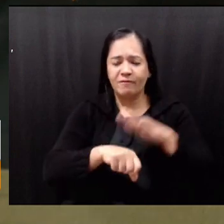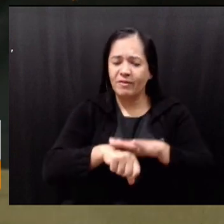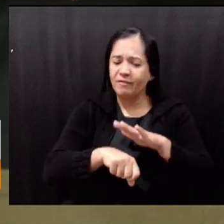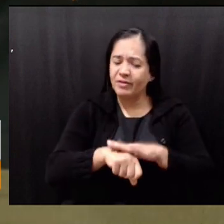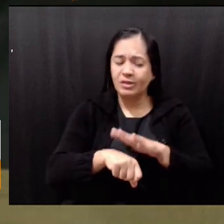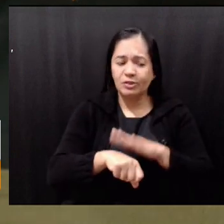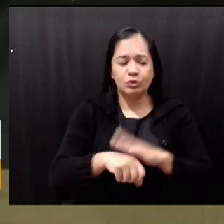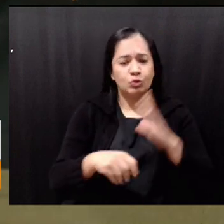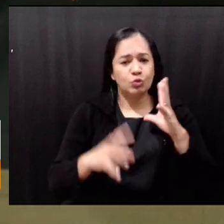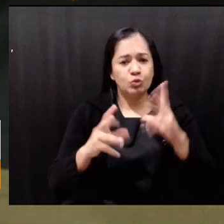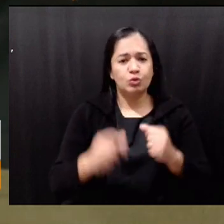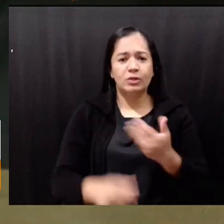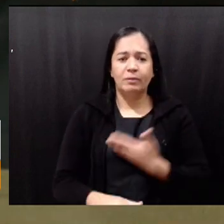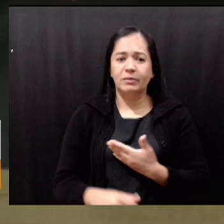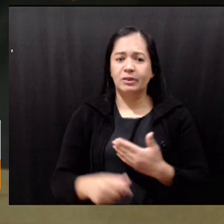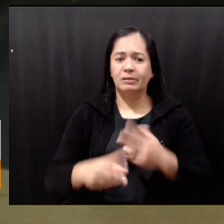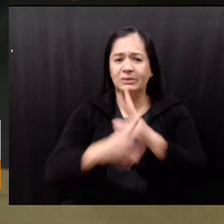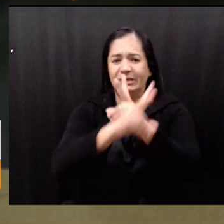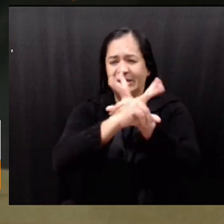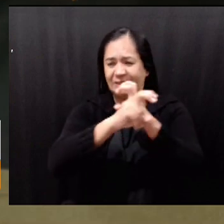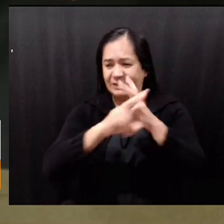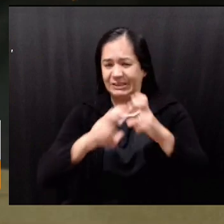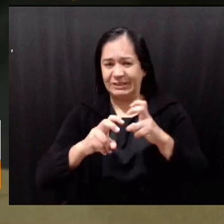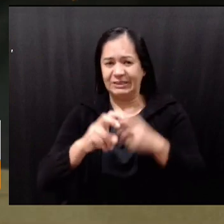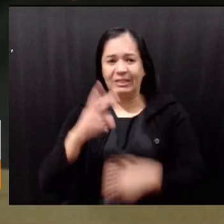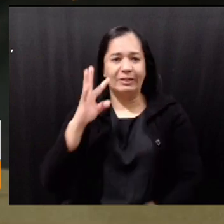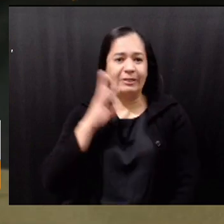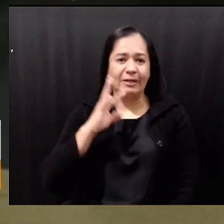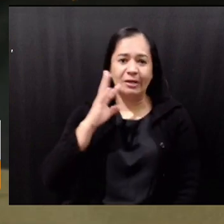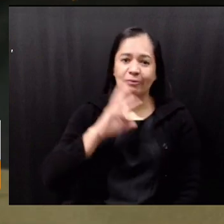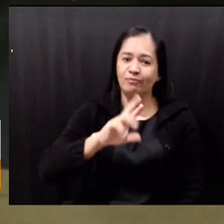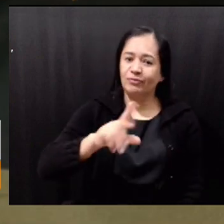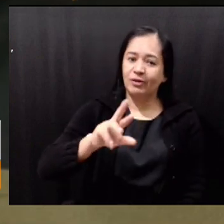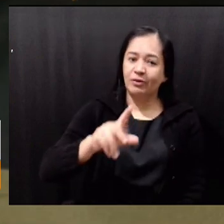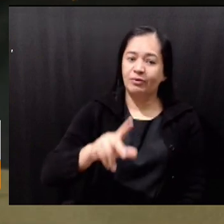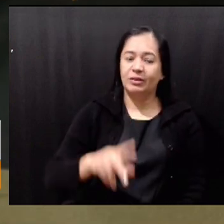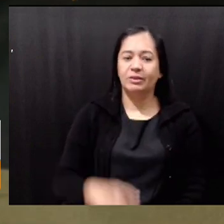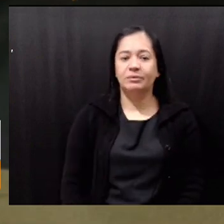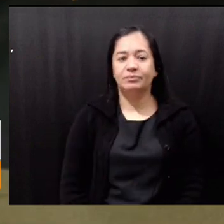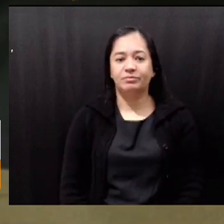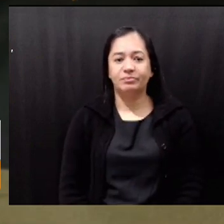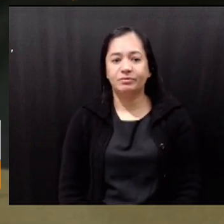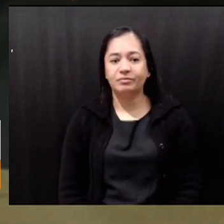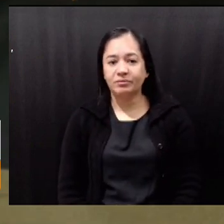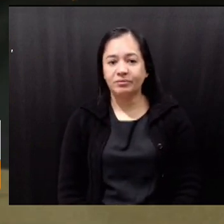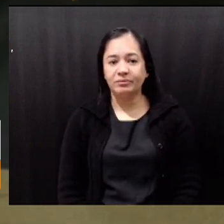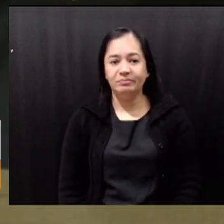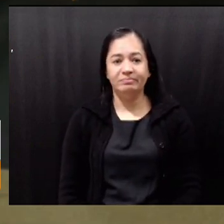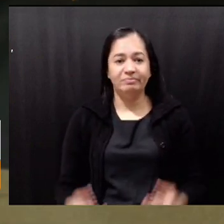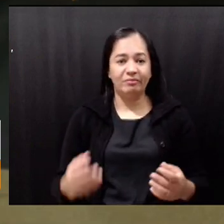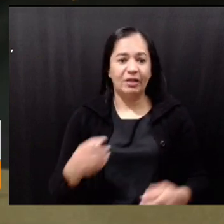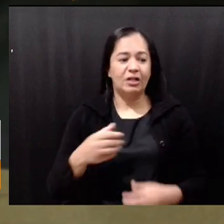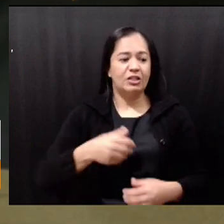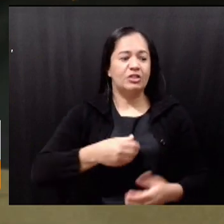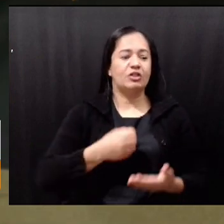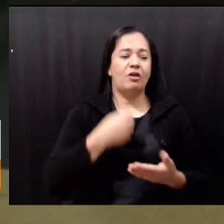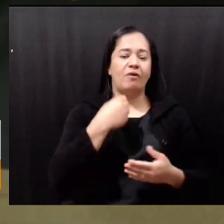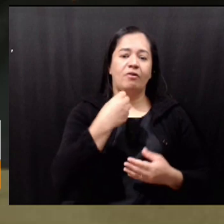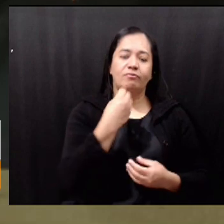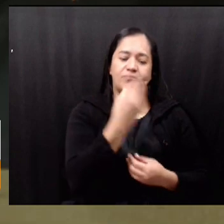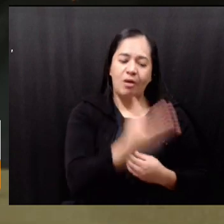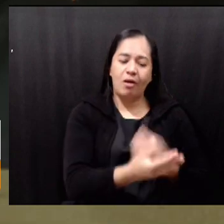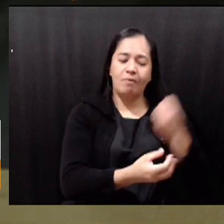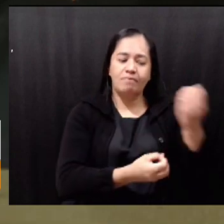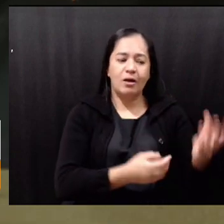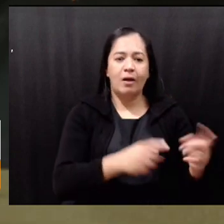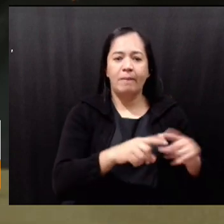está tóxica, ela não está legal e não é uma via de mão dupla, é só vai e não vem. Então aí você fala: "Poxa